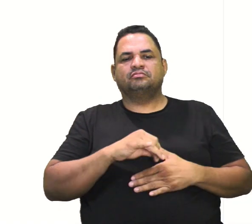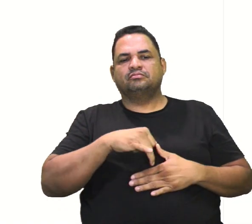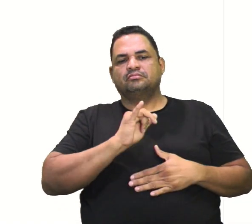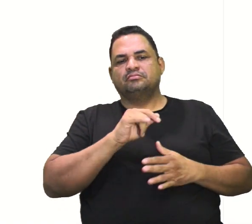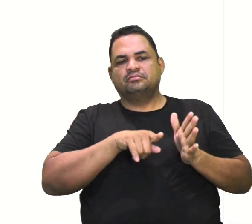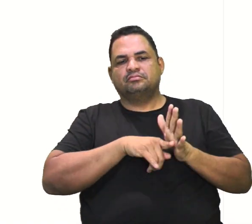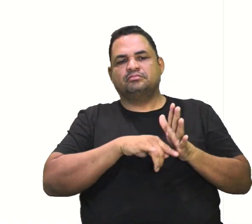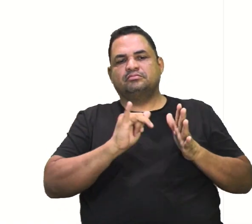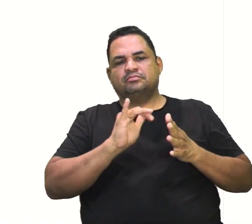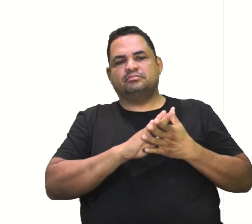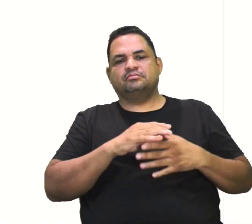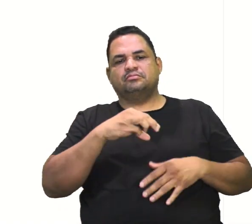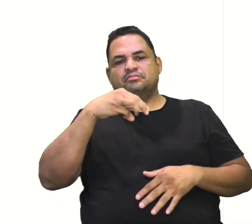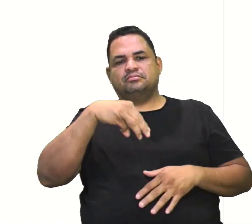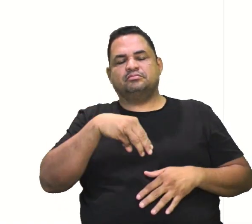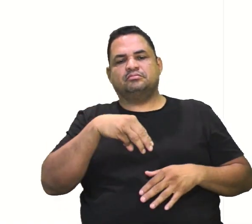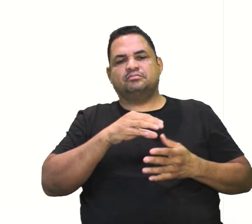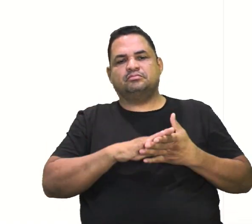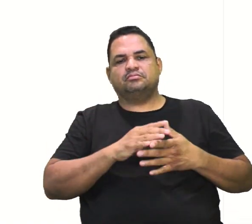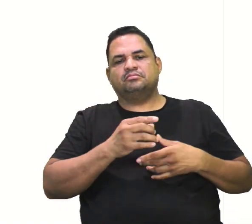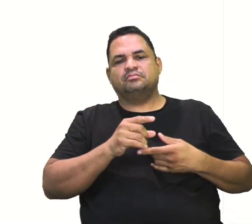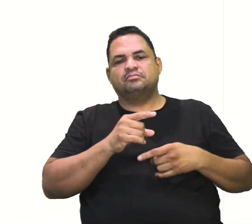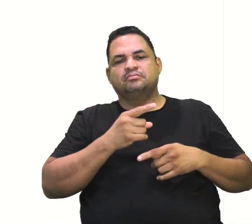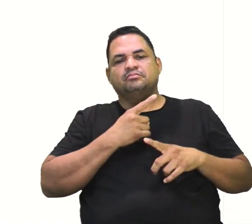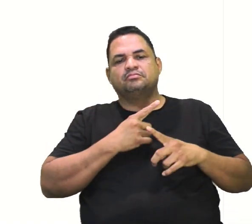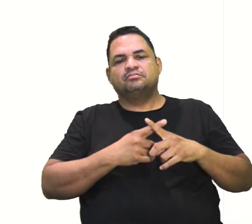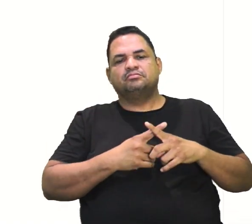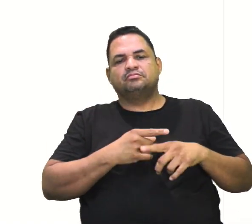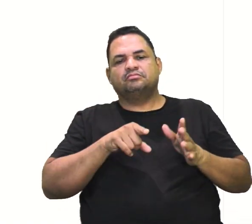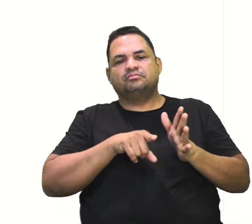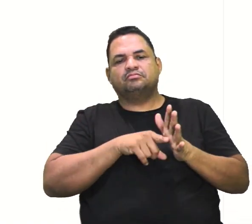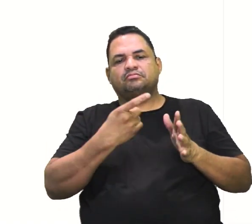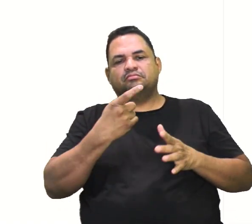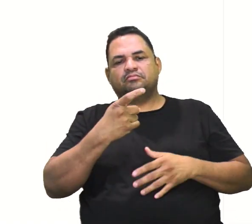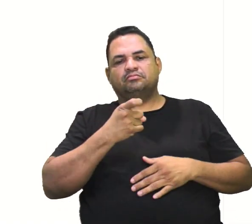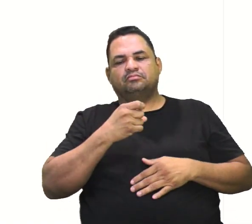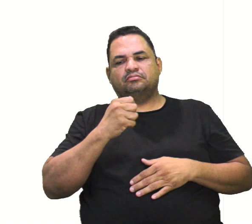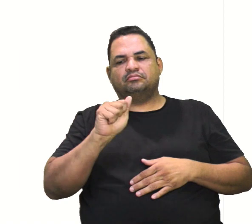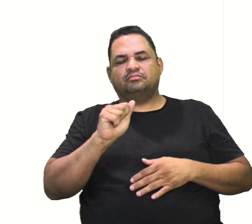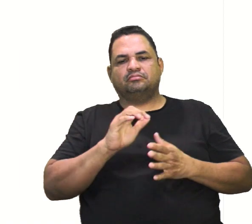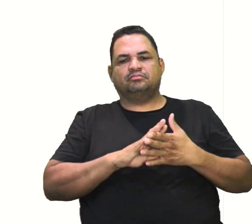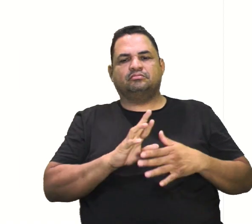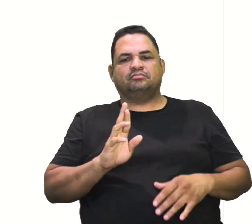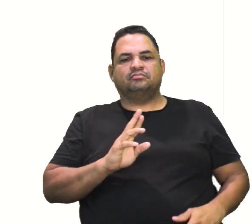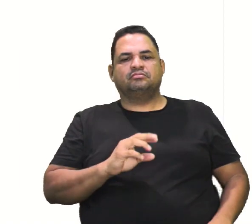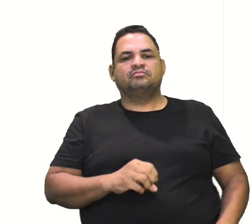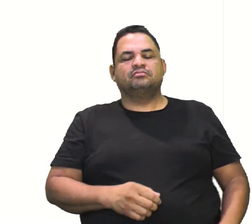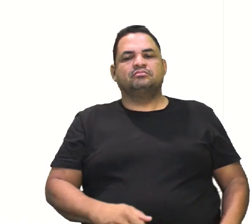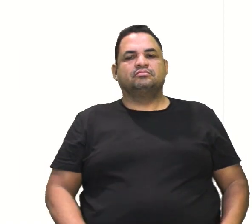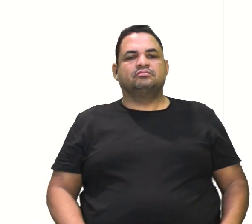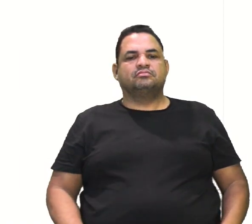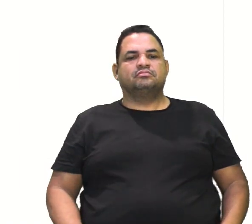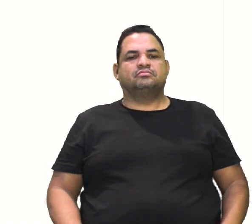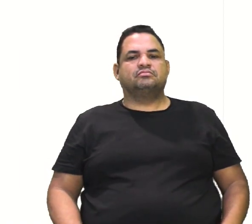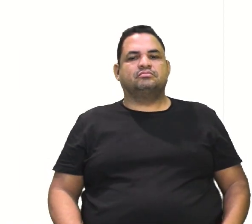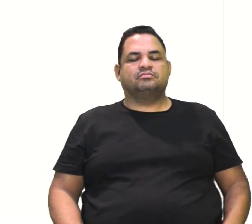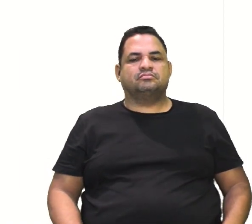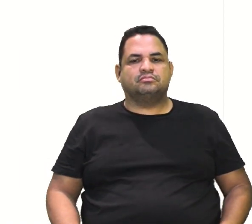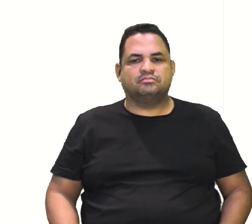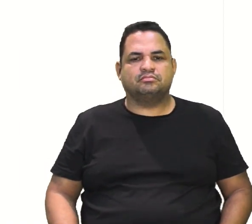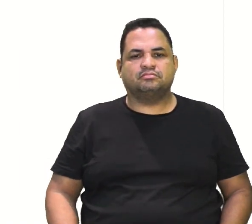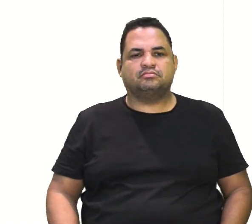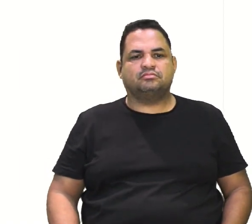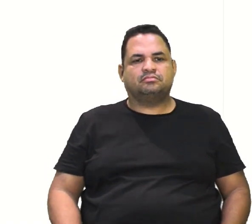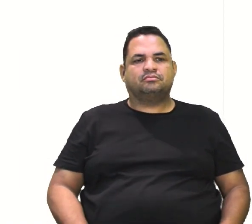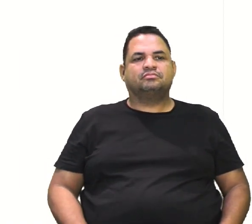y menos YA igual a m vezes x menos XA. Quem é o y e o x vai ficar da forma que está